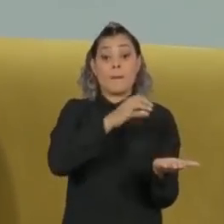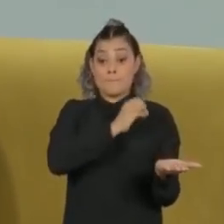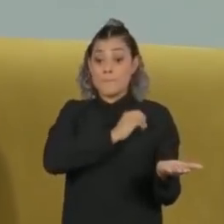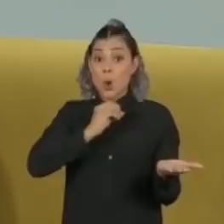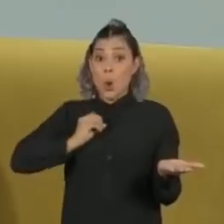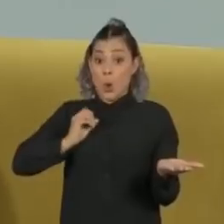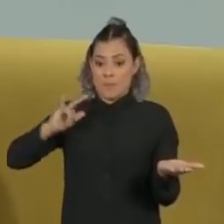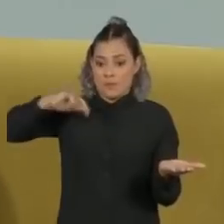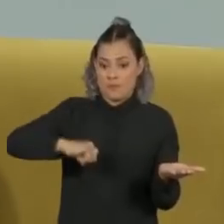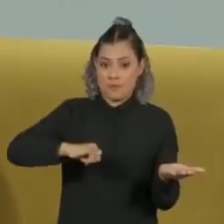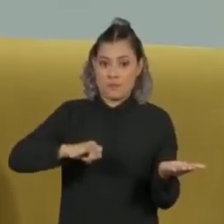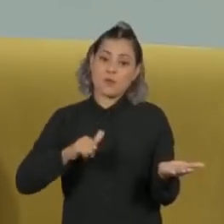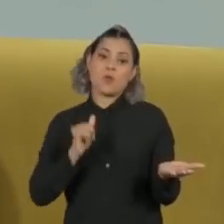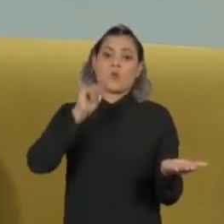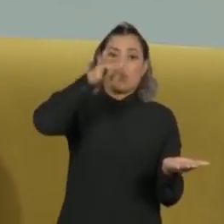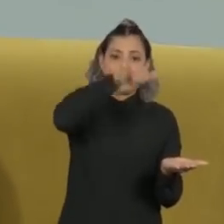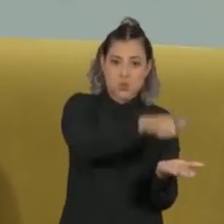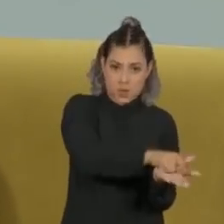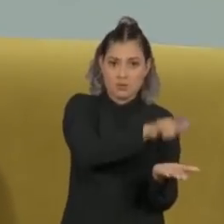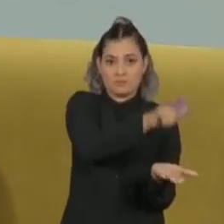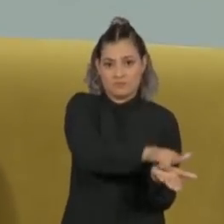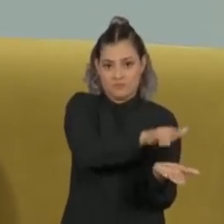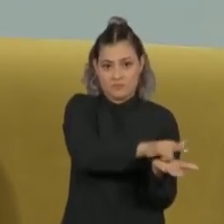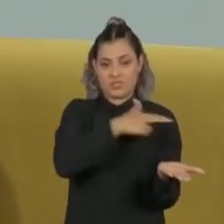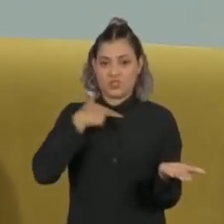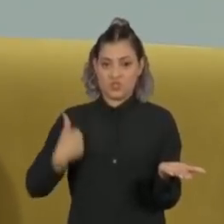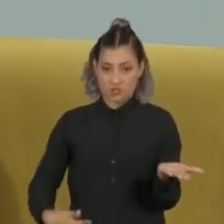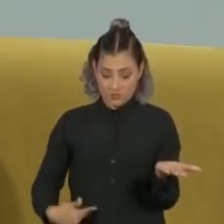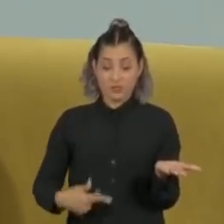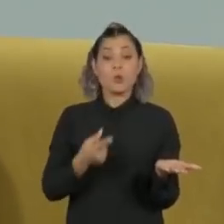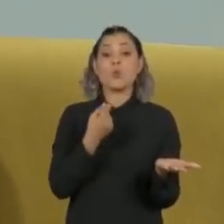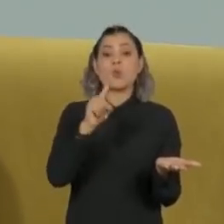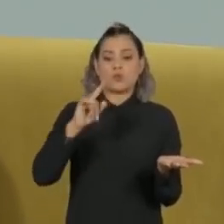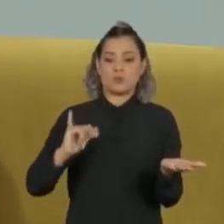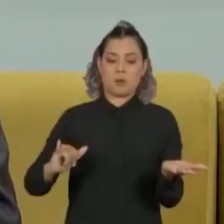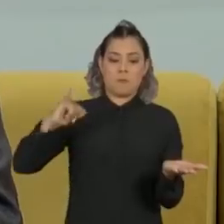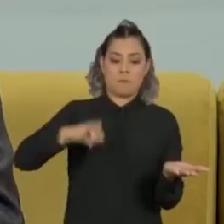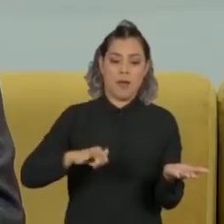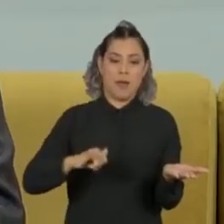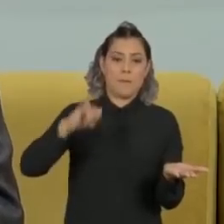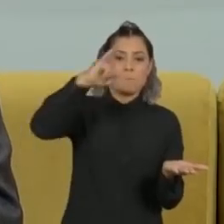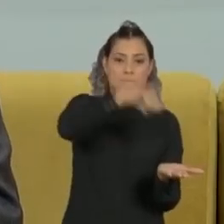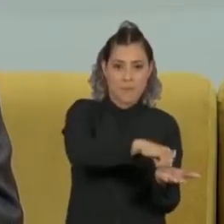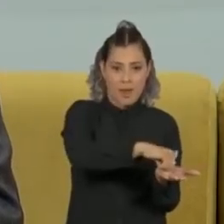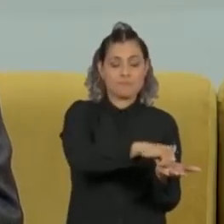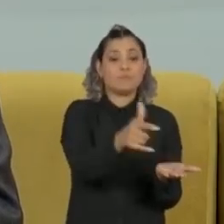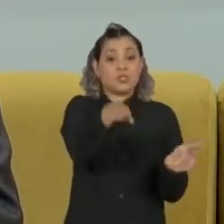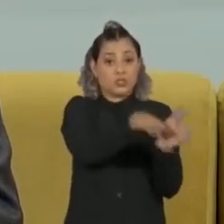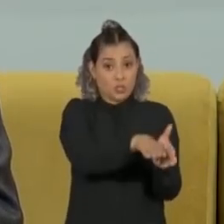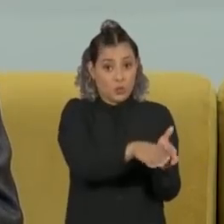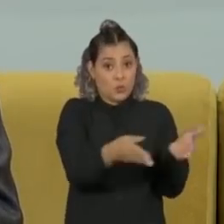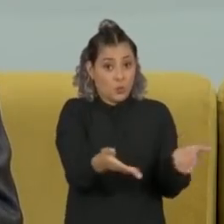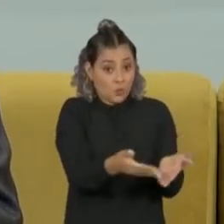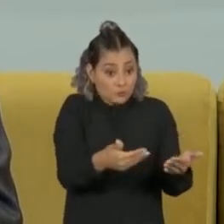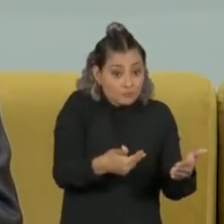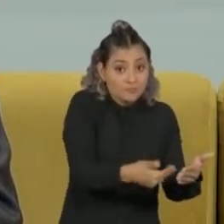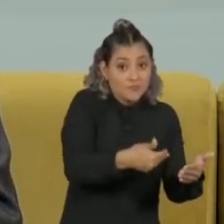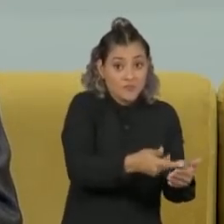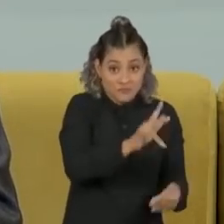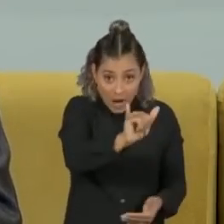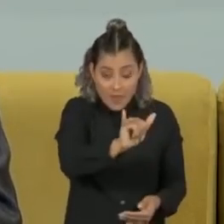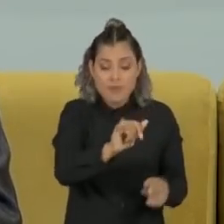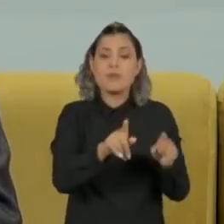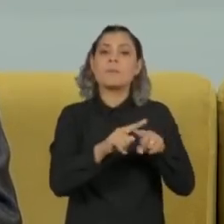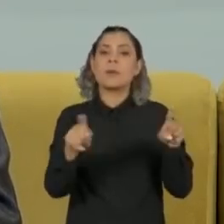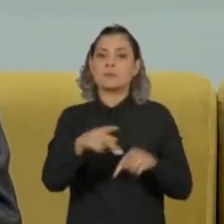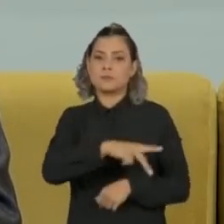a Urumqi, já na China, onde fizeram a última escala da viagem. Essa manhã, o presidente Jair Bolsonaro participou